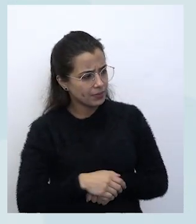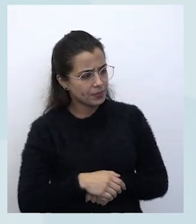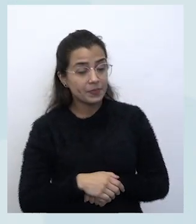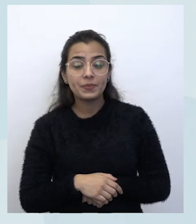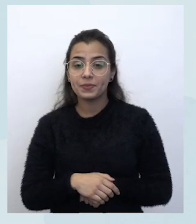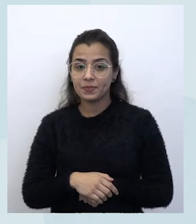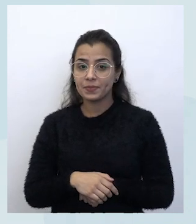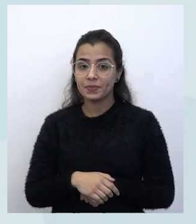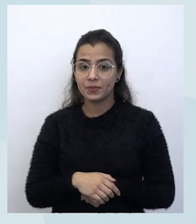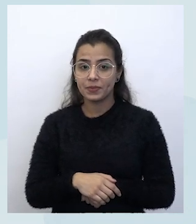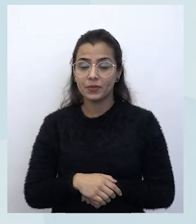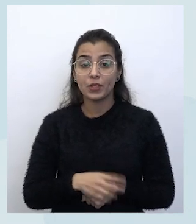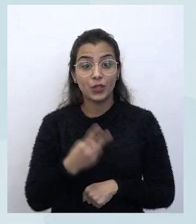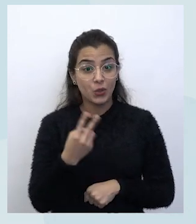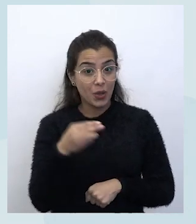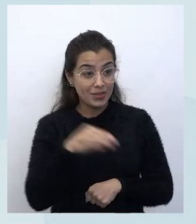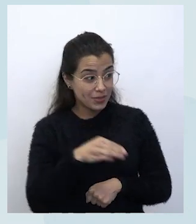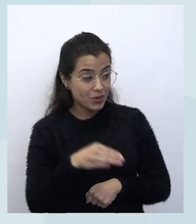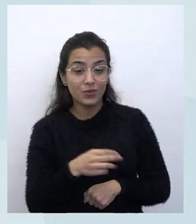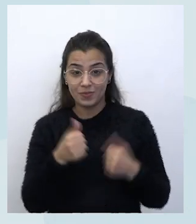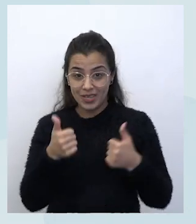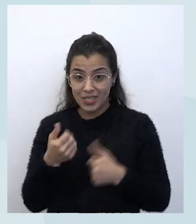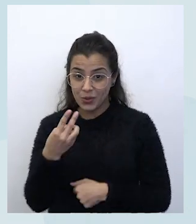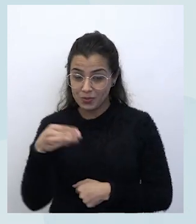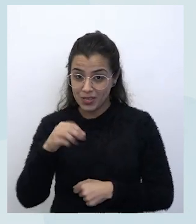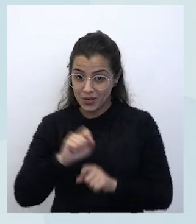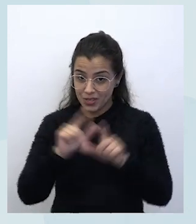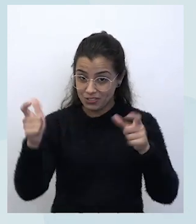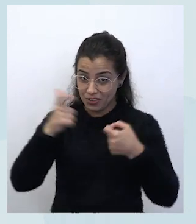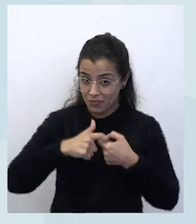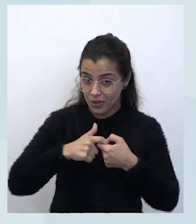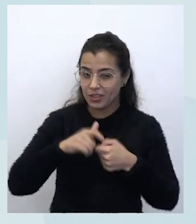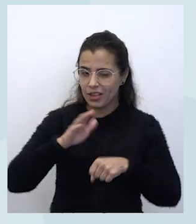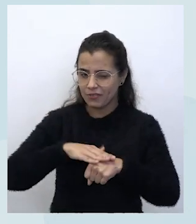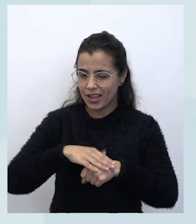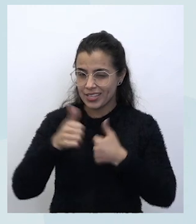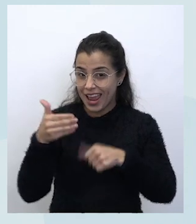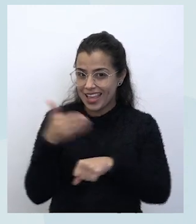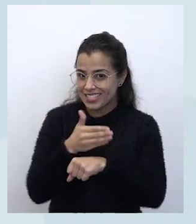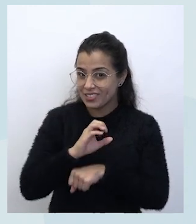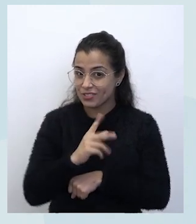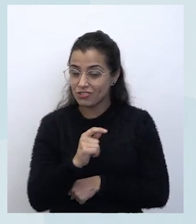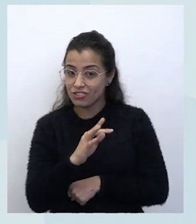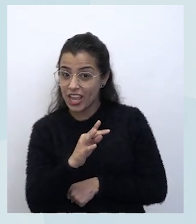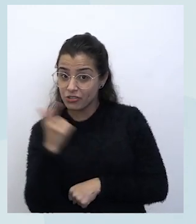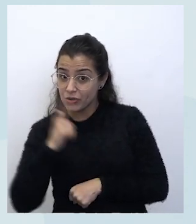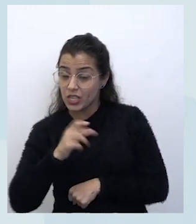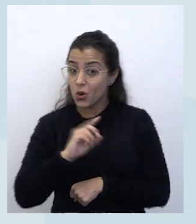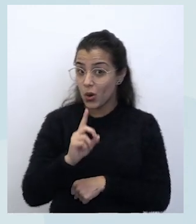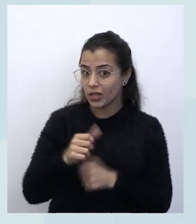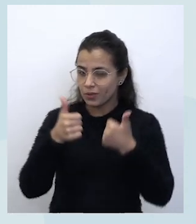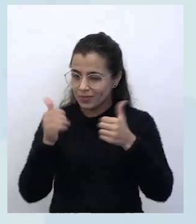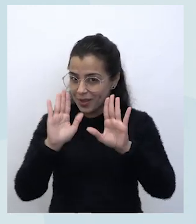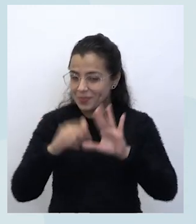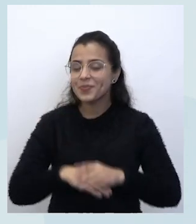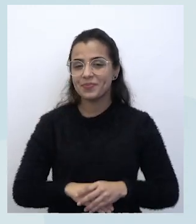Professora Roberta, 2 minutos, hein? Ok, então daqui 2 minutos a gente volta. Faz o gráfico e escreve lá no chat. Consegui ou não consegui? Até